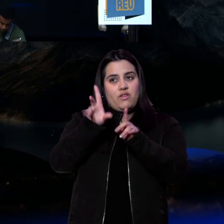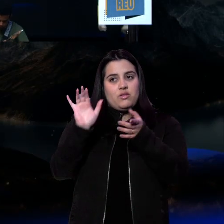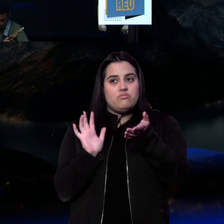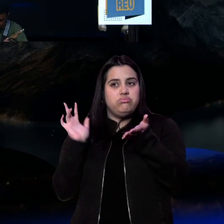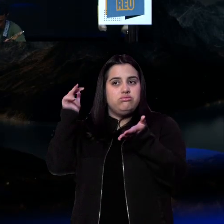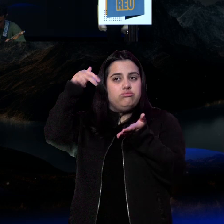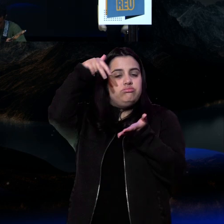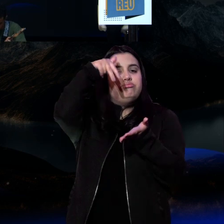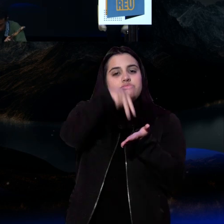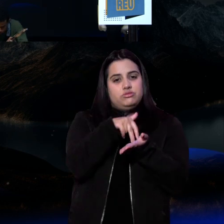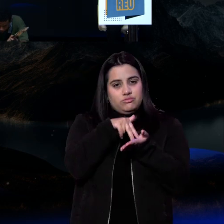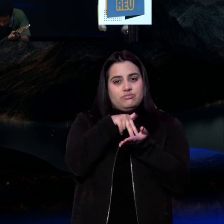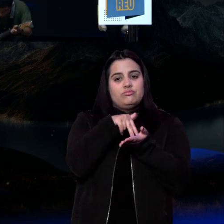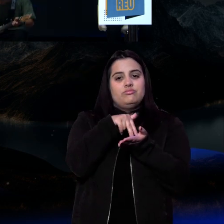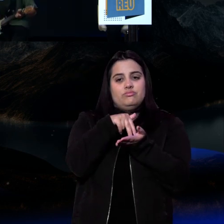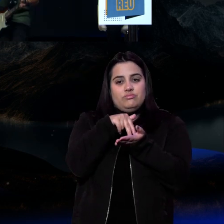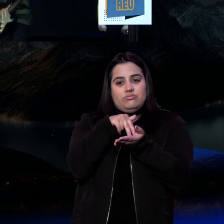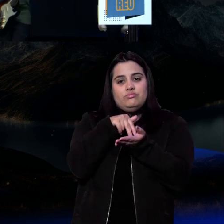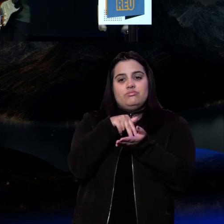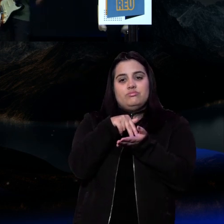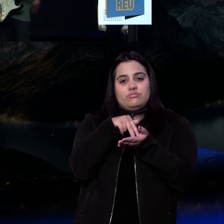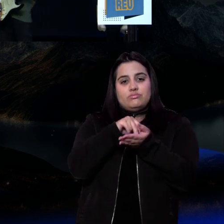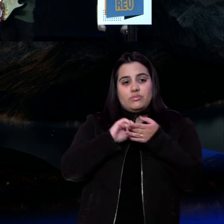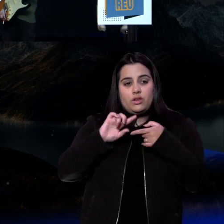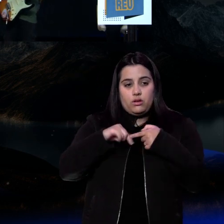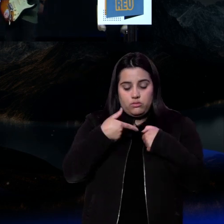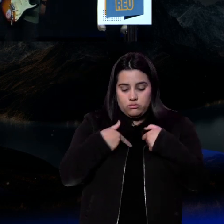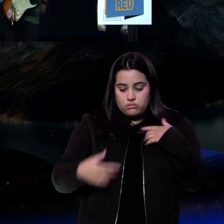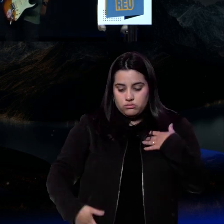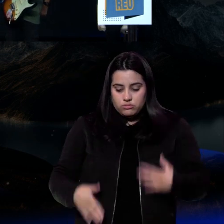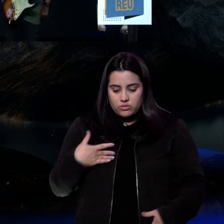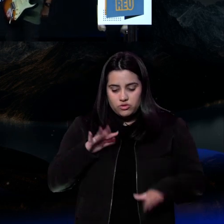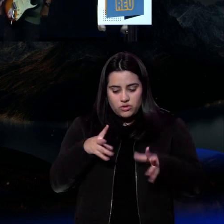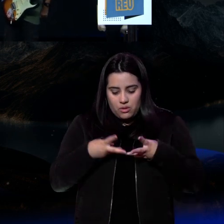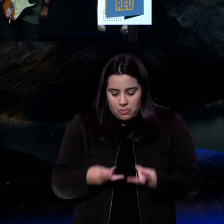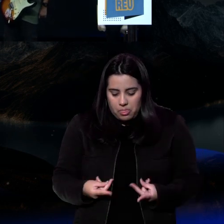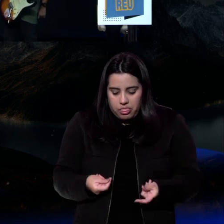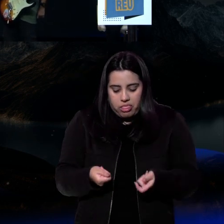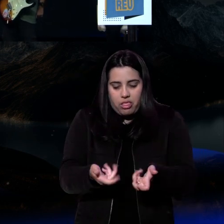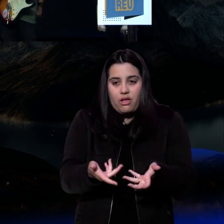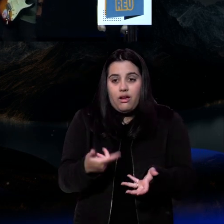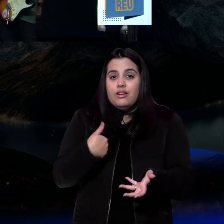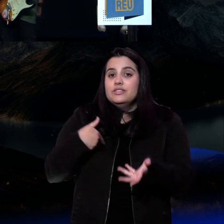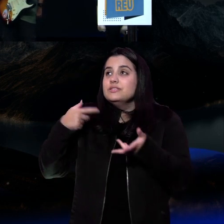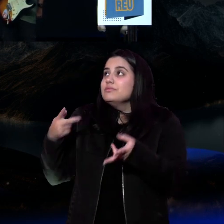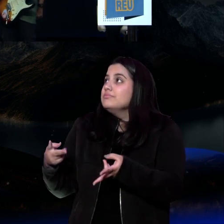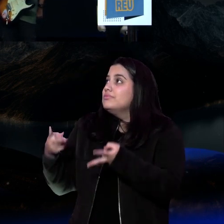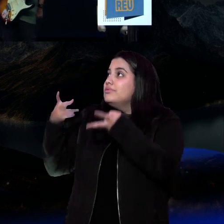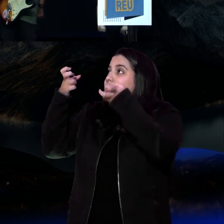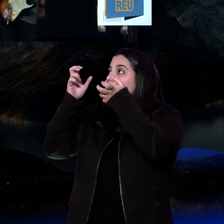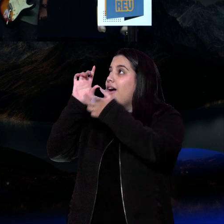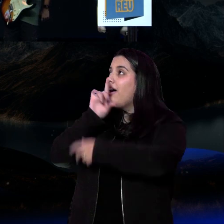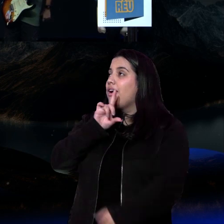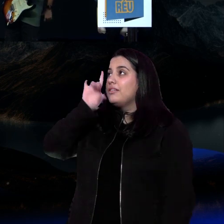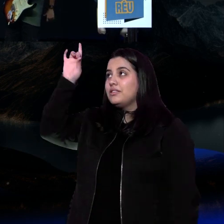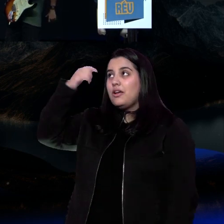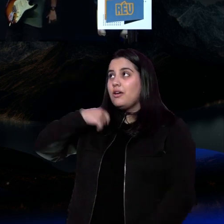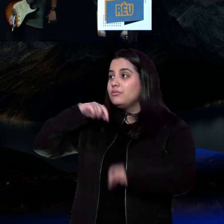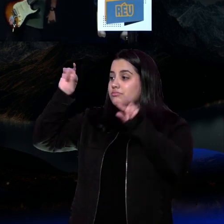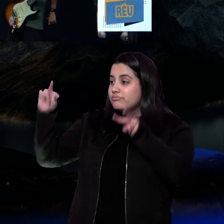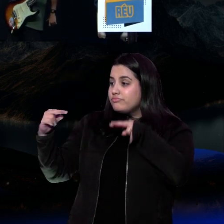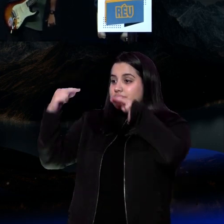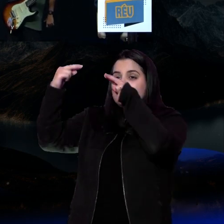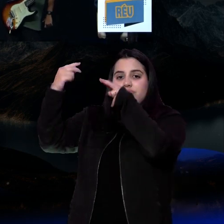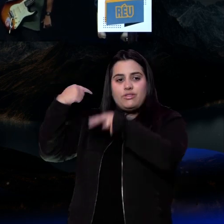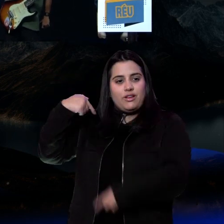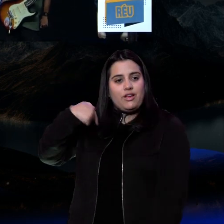a terra. Depois que o meu corpo estiver destruído e sem carne, verei Deus. Eu o verei com os meus próprios olhos,